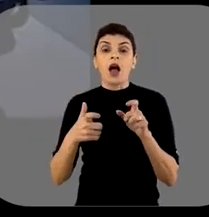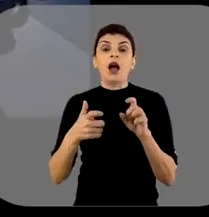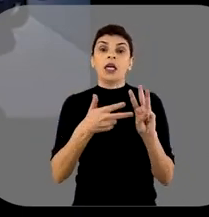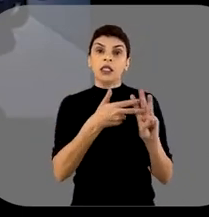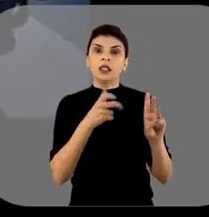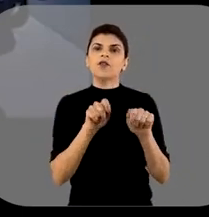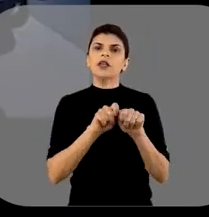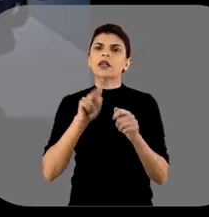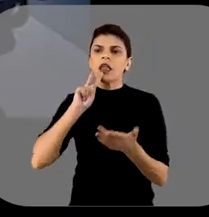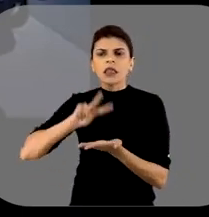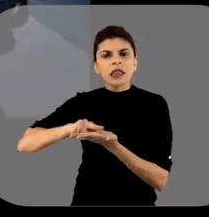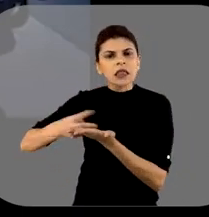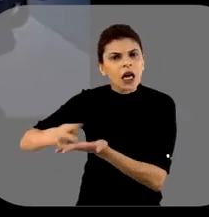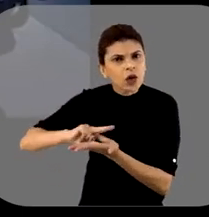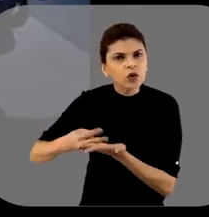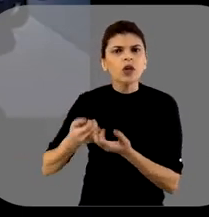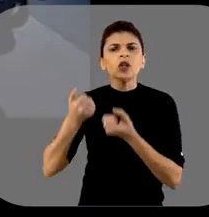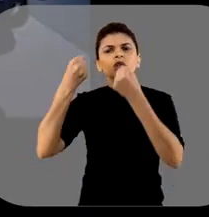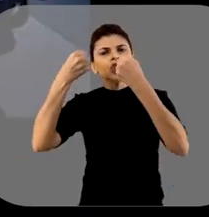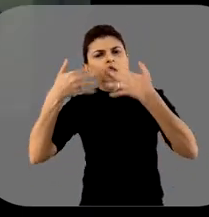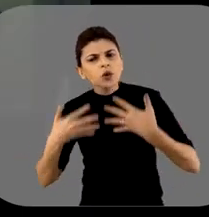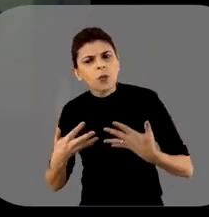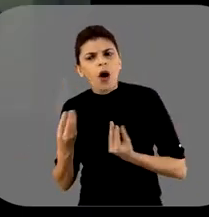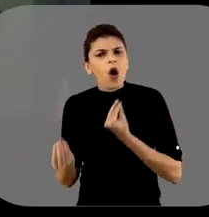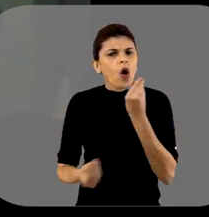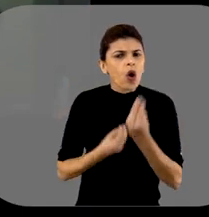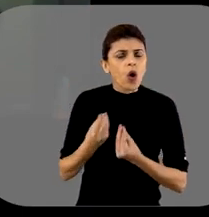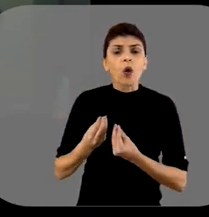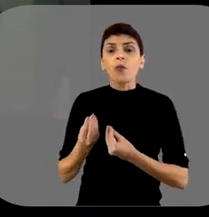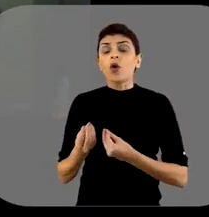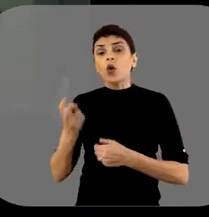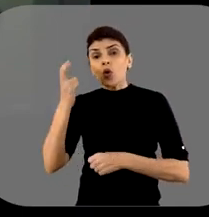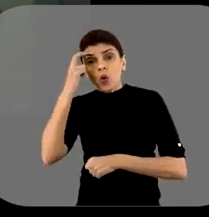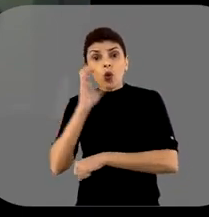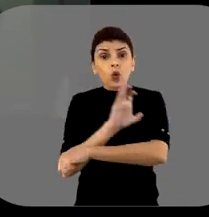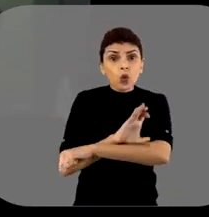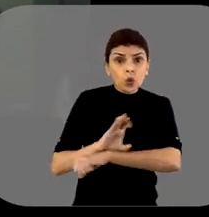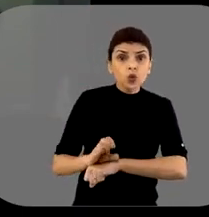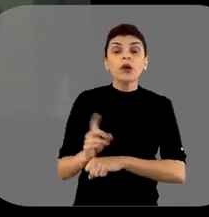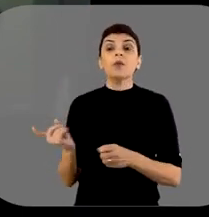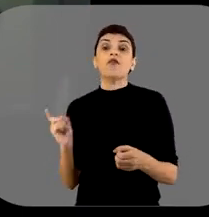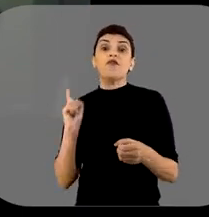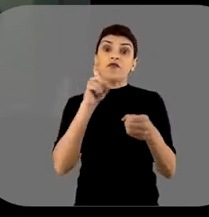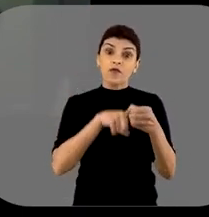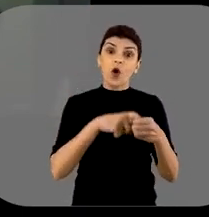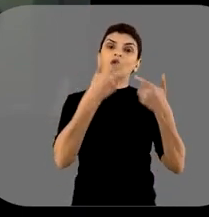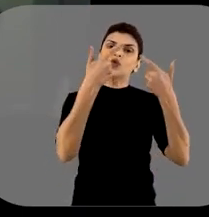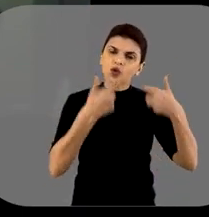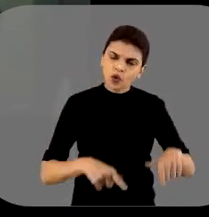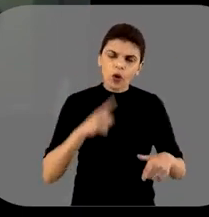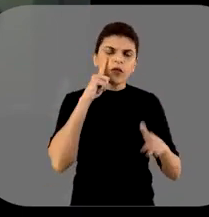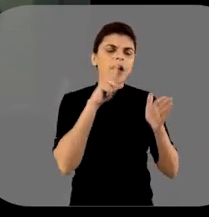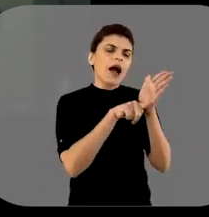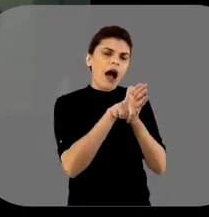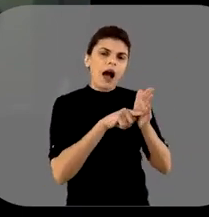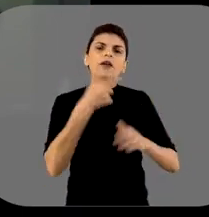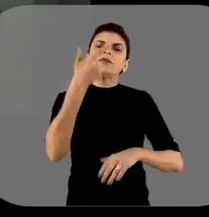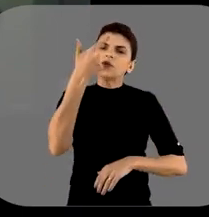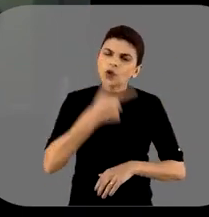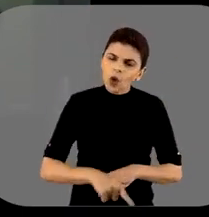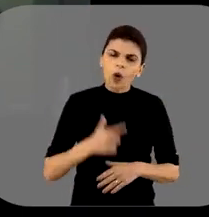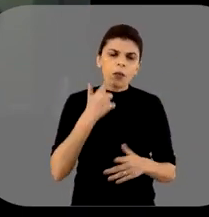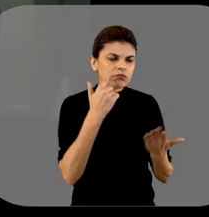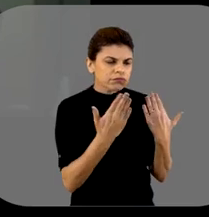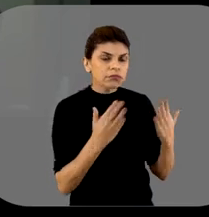essa tradução, vai explicar os modos, a cultura. Então logo ele volte para ser reavaliado no hospital e assim vice-versa,